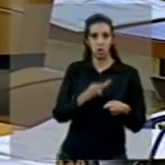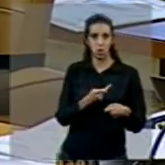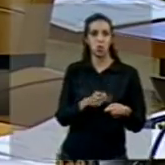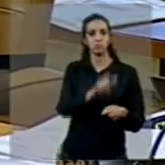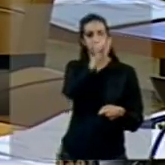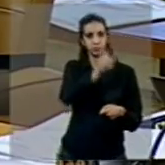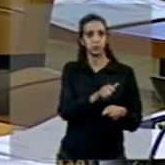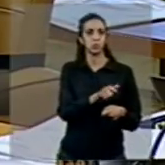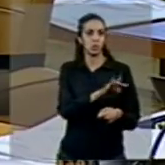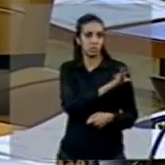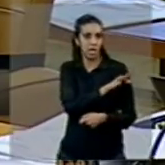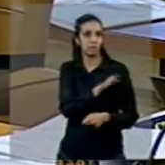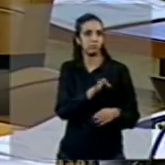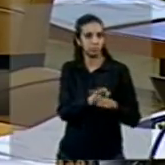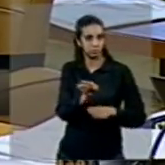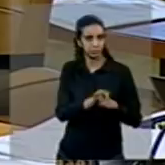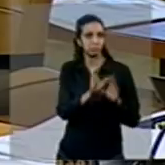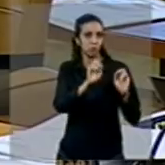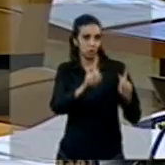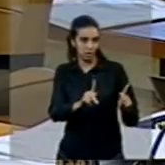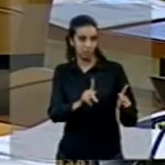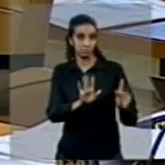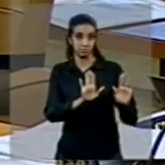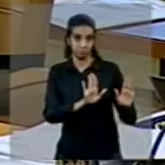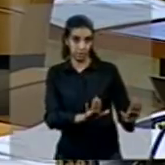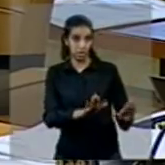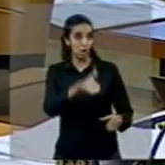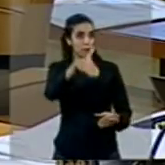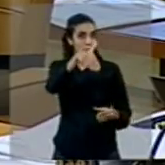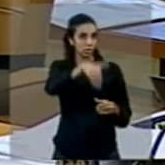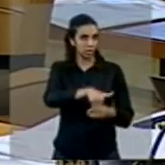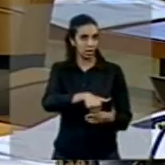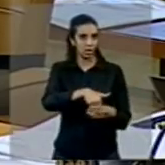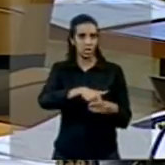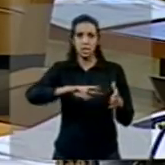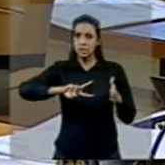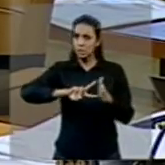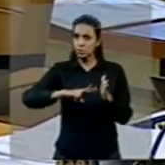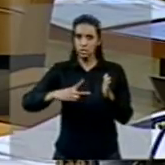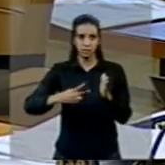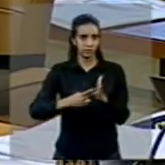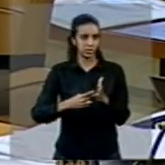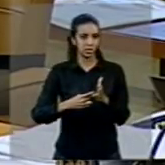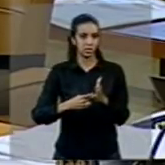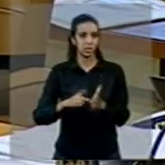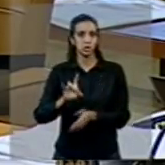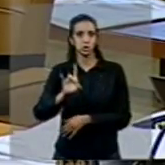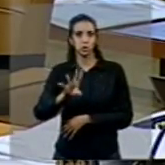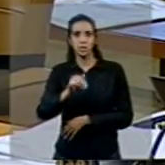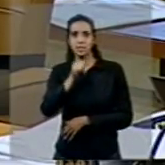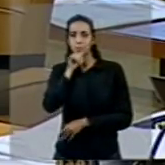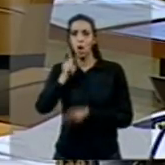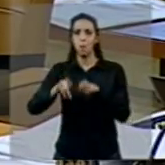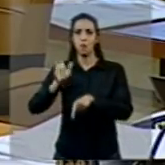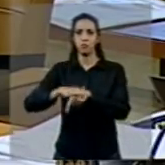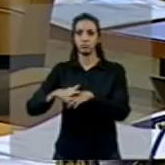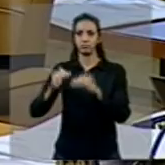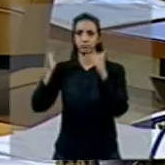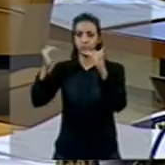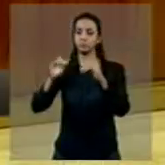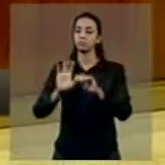curiae. Votar não traduz apenas o exercício periódico da soberania popular,